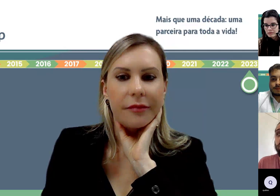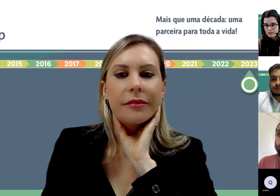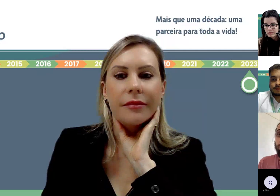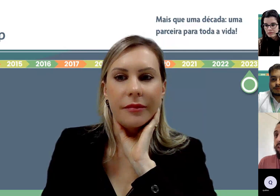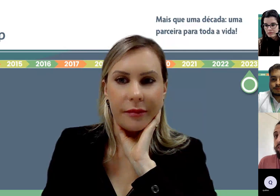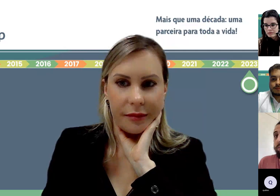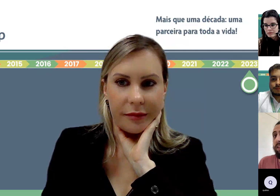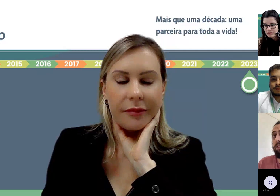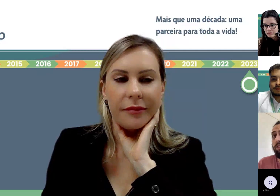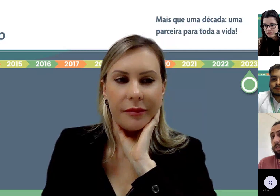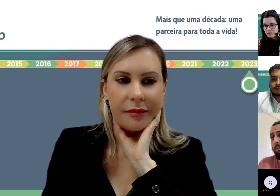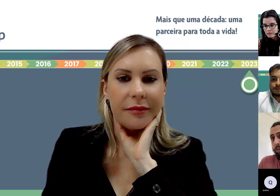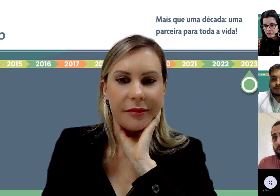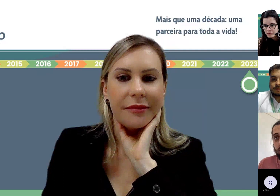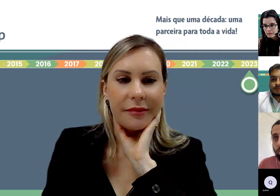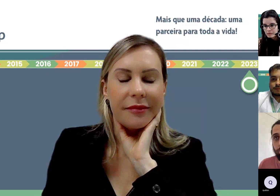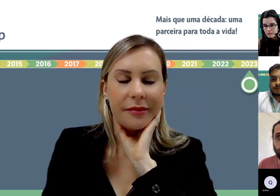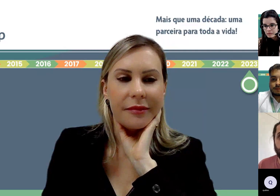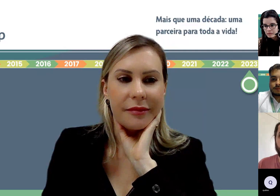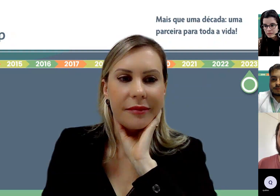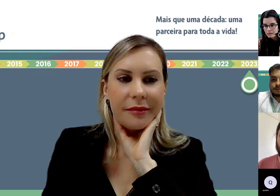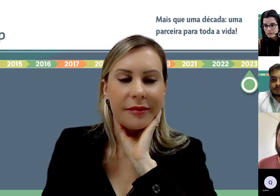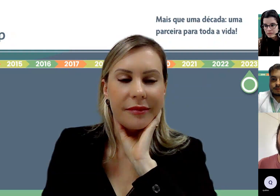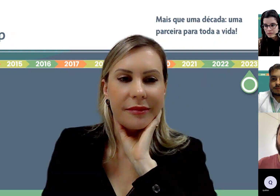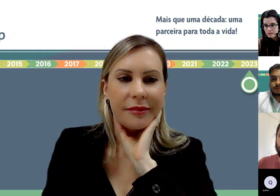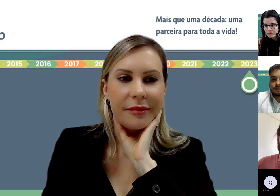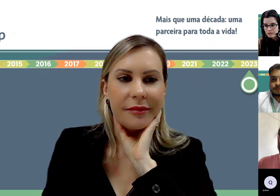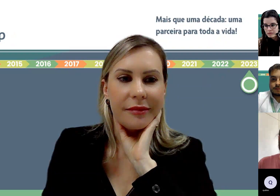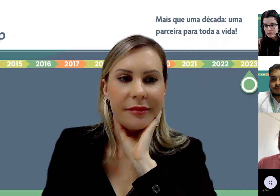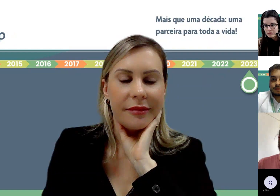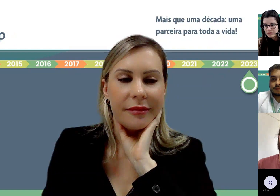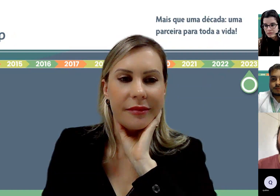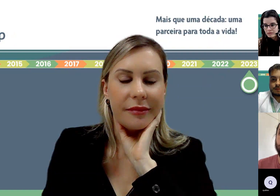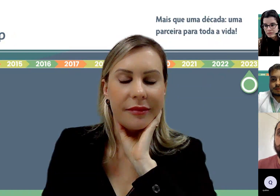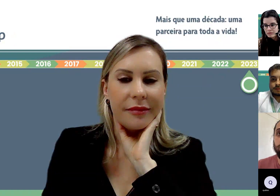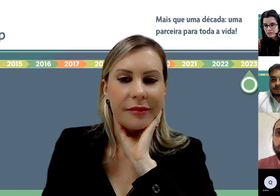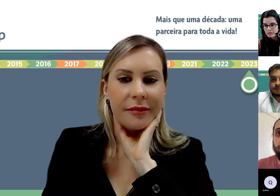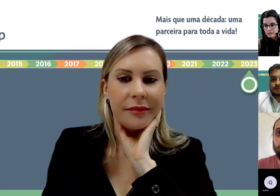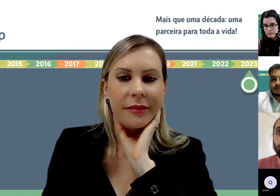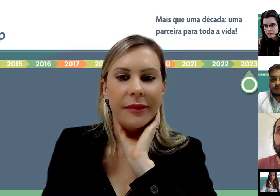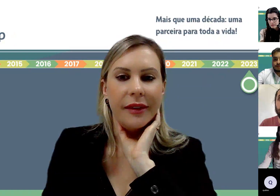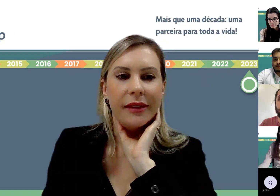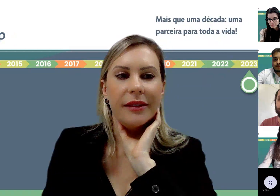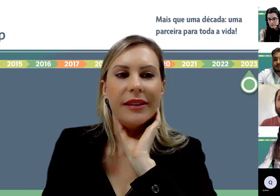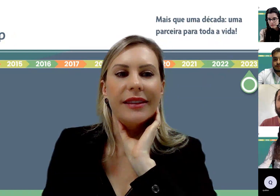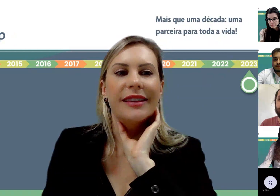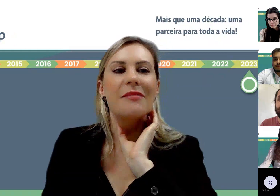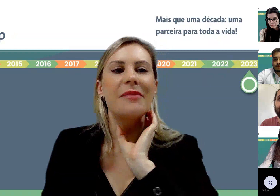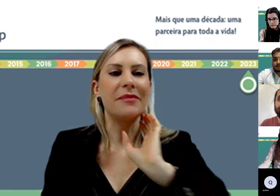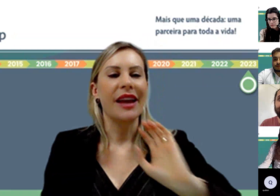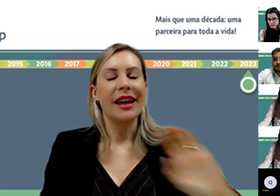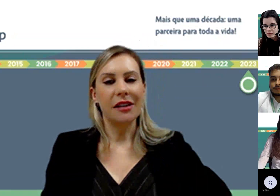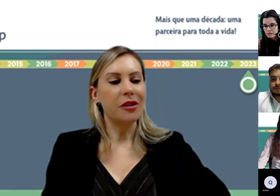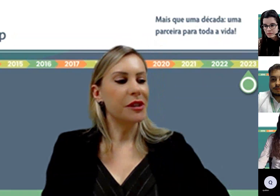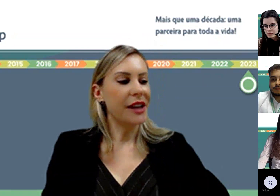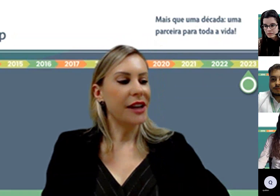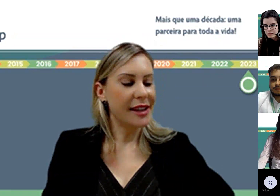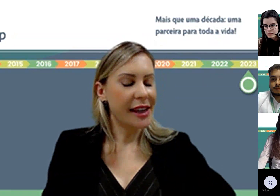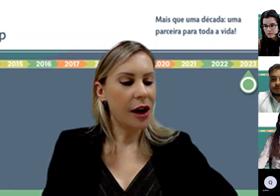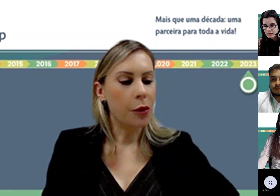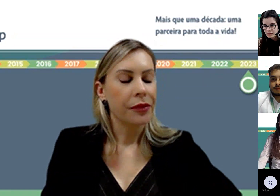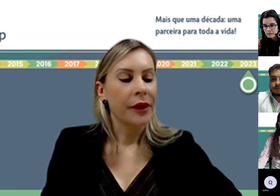também. Então, eu queria saber isso, assim, se eu posso sacar por uma emergência e seguir como contribuinte. É isso, obrigado. Bem. Então,